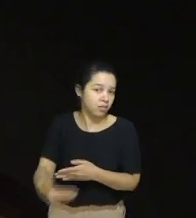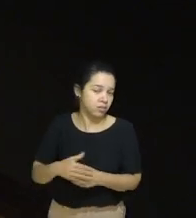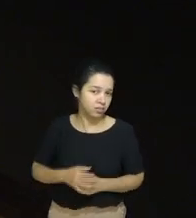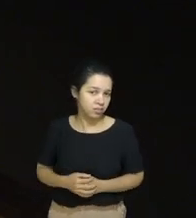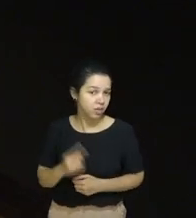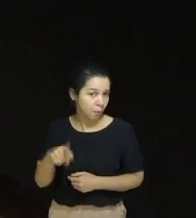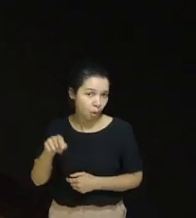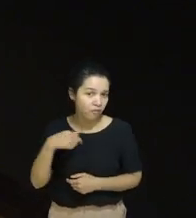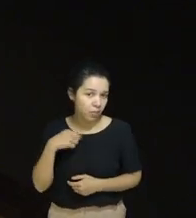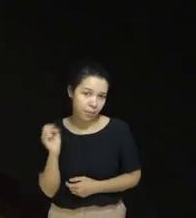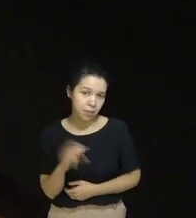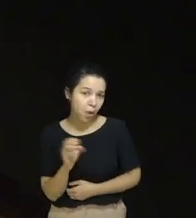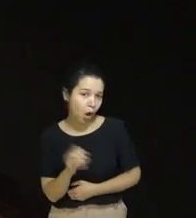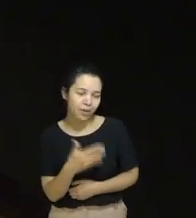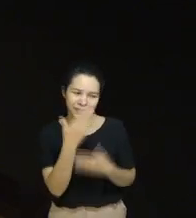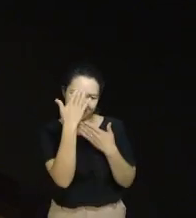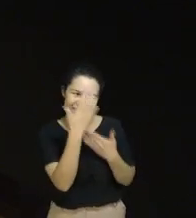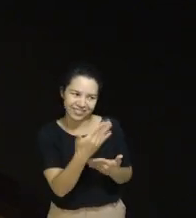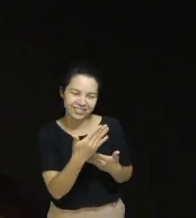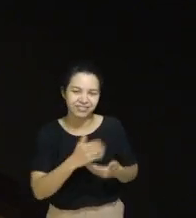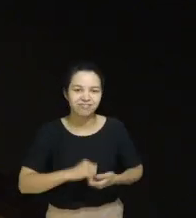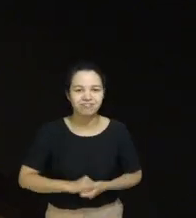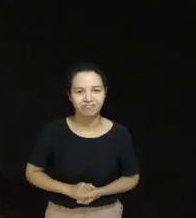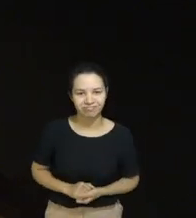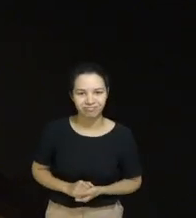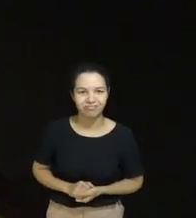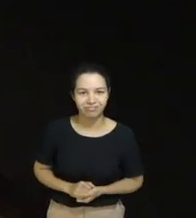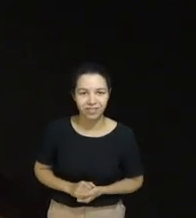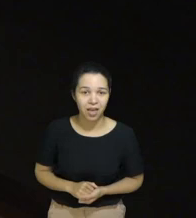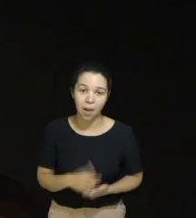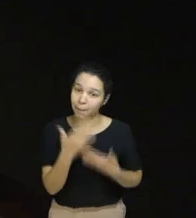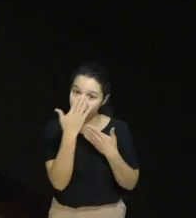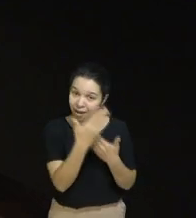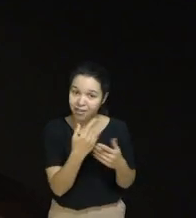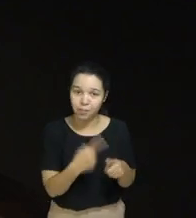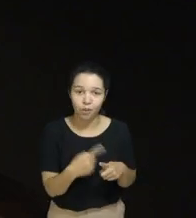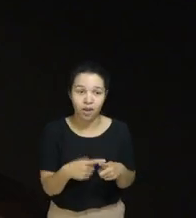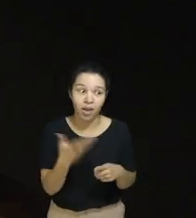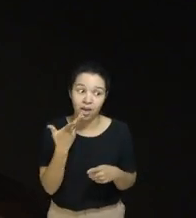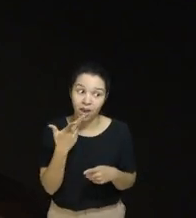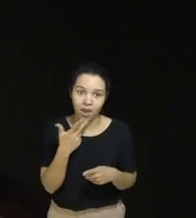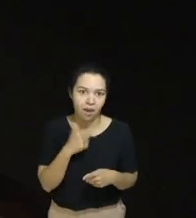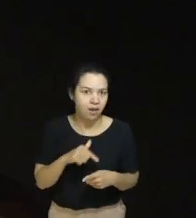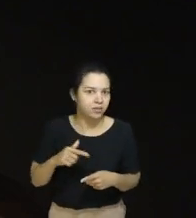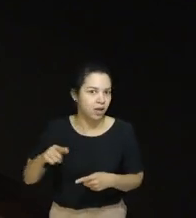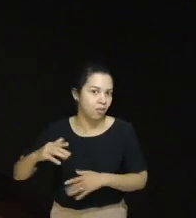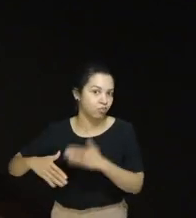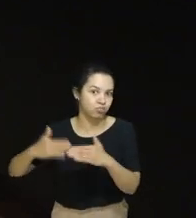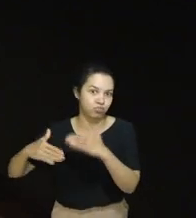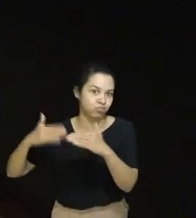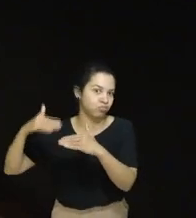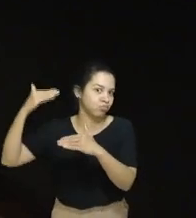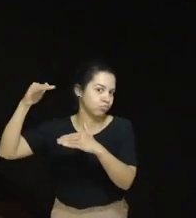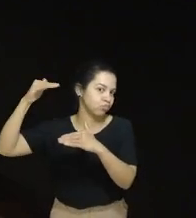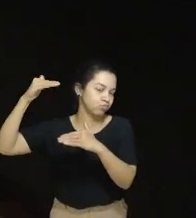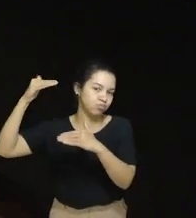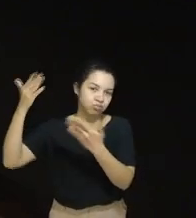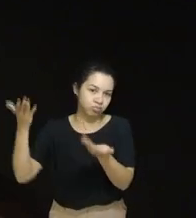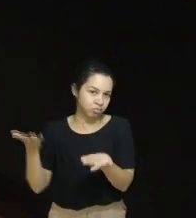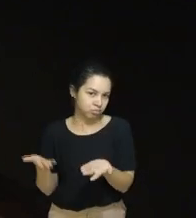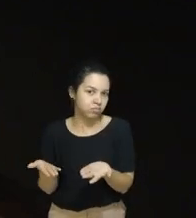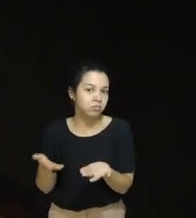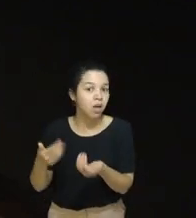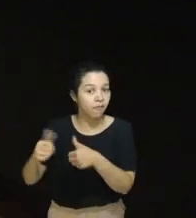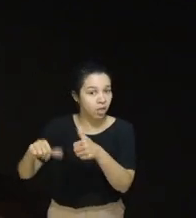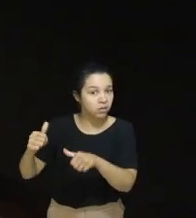embora. Simara, obrigada. Obrigada, porque as crianças estão chegando com outro nível lá na frente. E não vai precisar, talvez, de avaliação. E